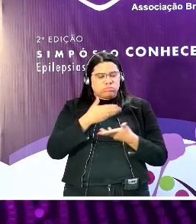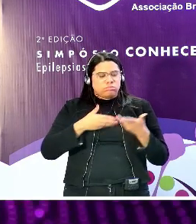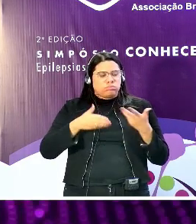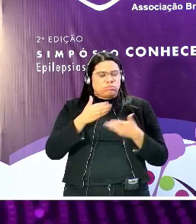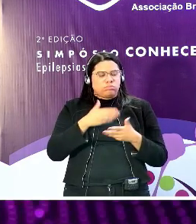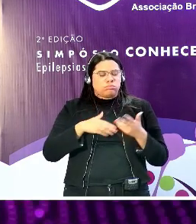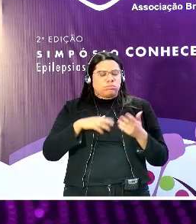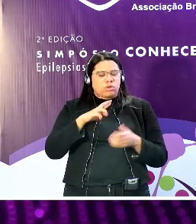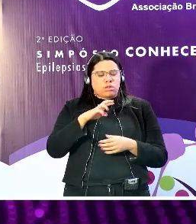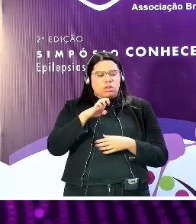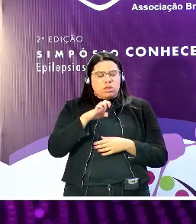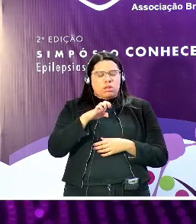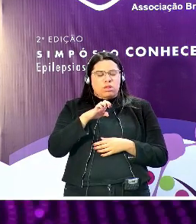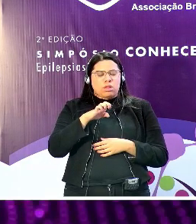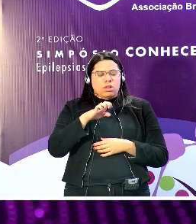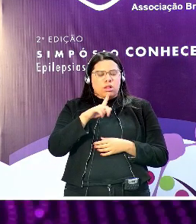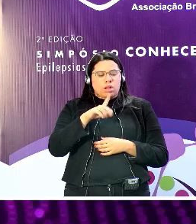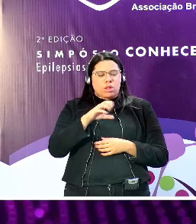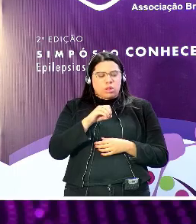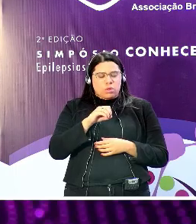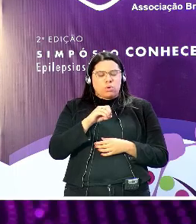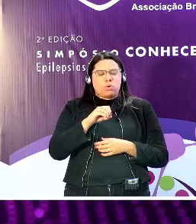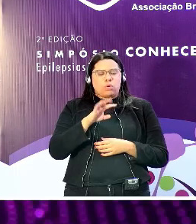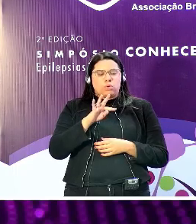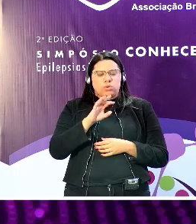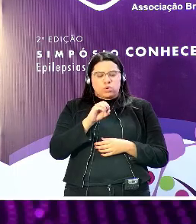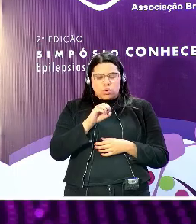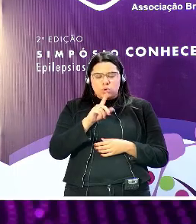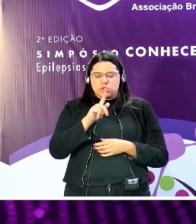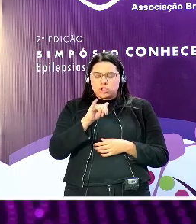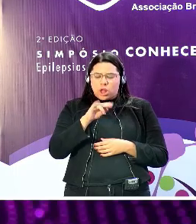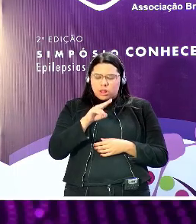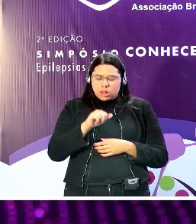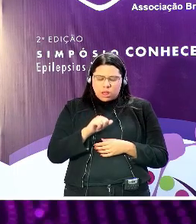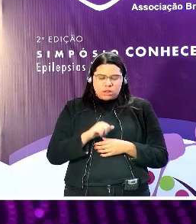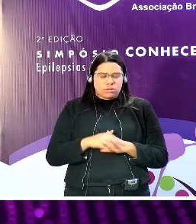relutrigina. Esse é um bloqueador tônico.